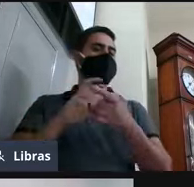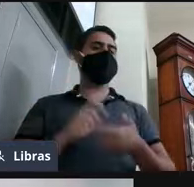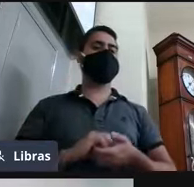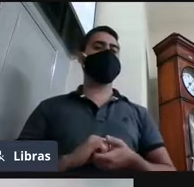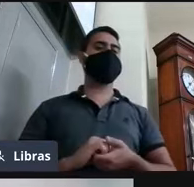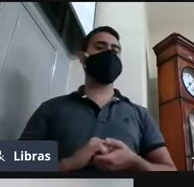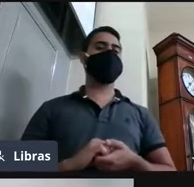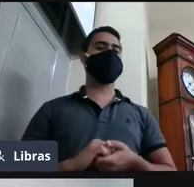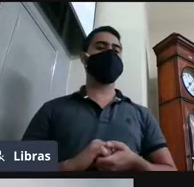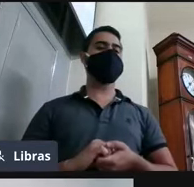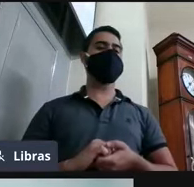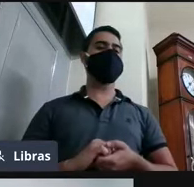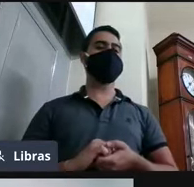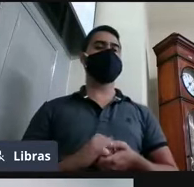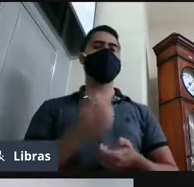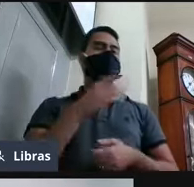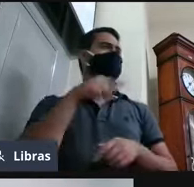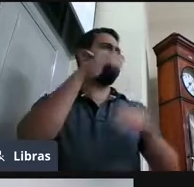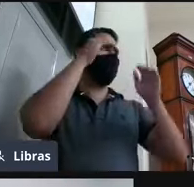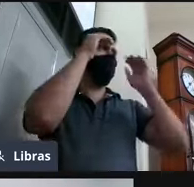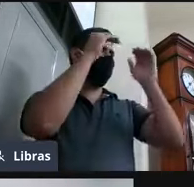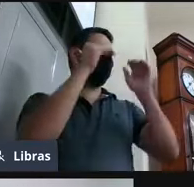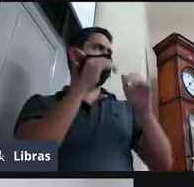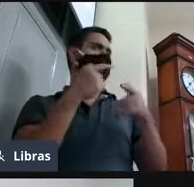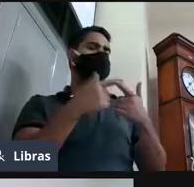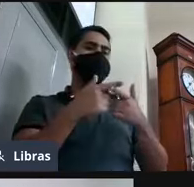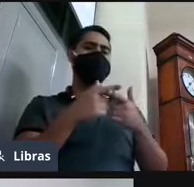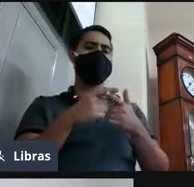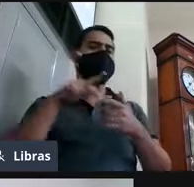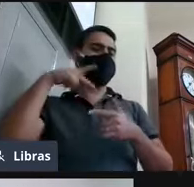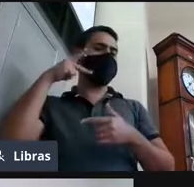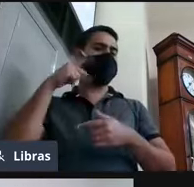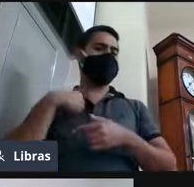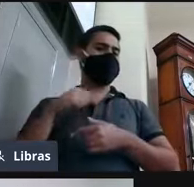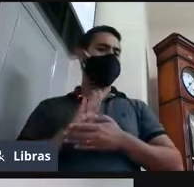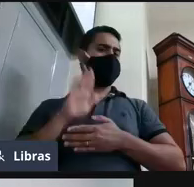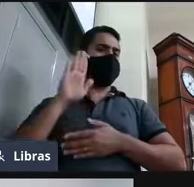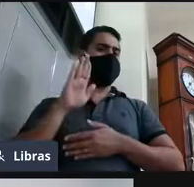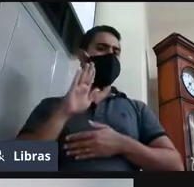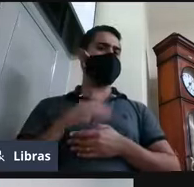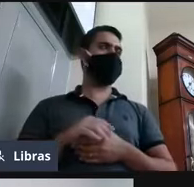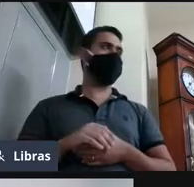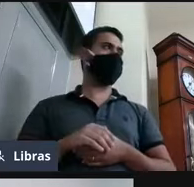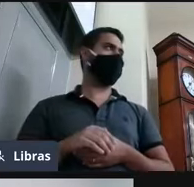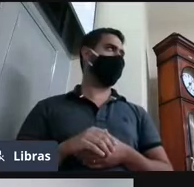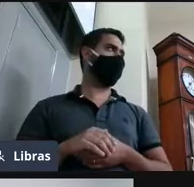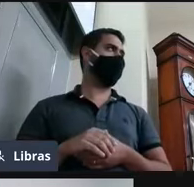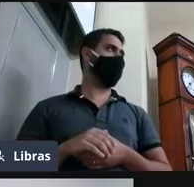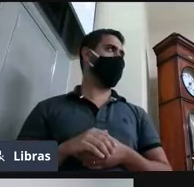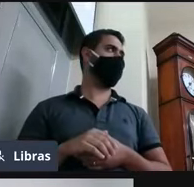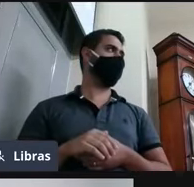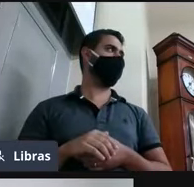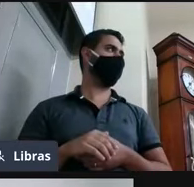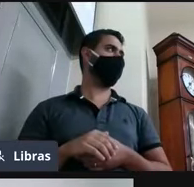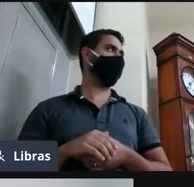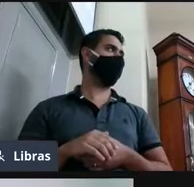Eu gostaria que vocês respeitassem, afinal de contas, é uma vereadora em exercício. Peço que a assistência entenda que é